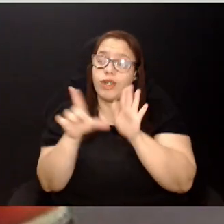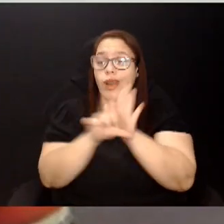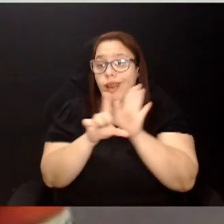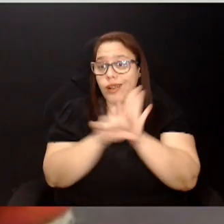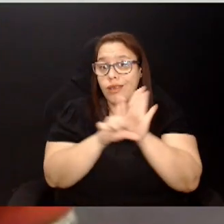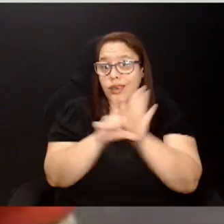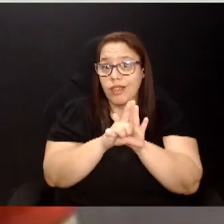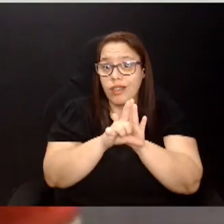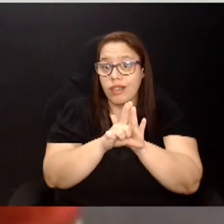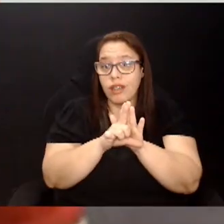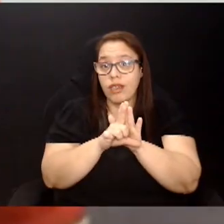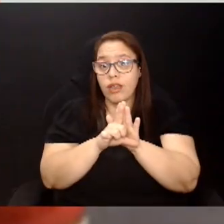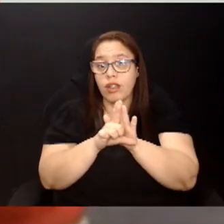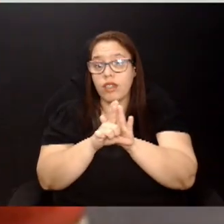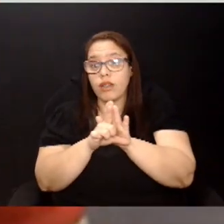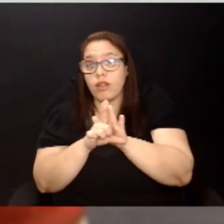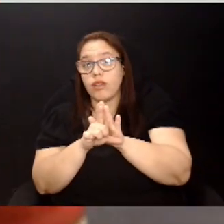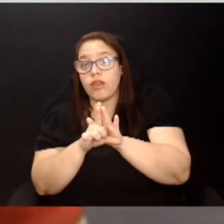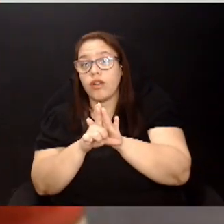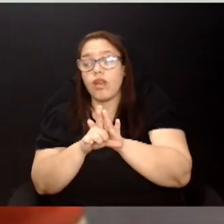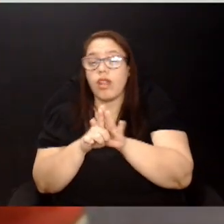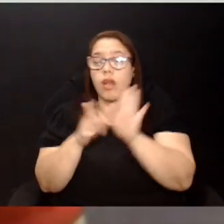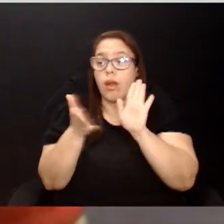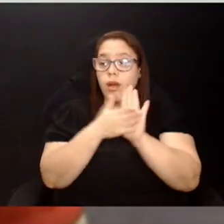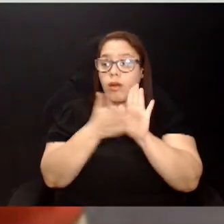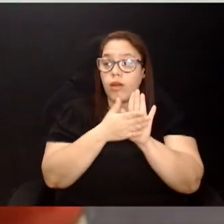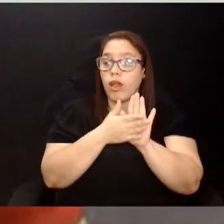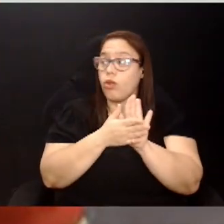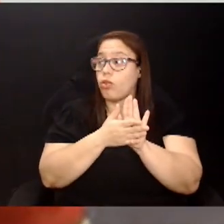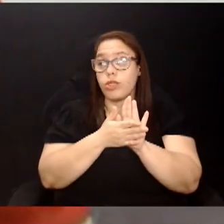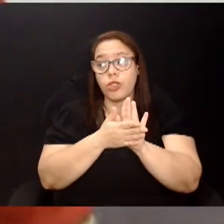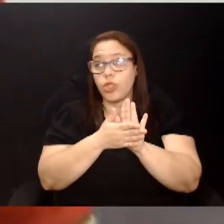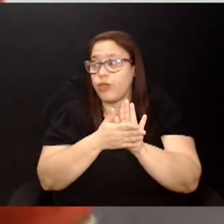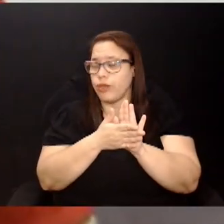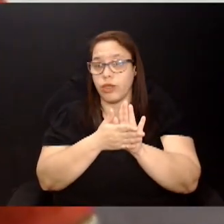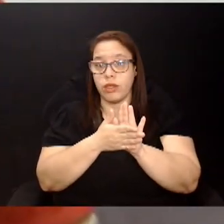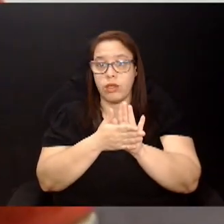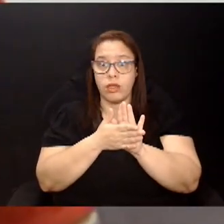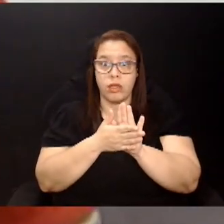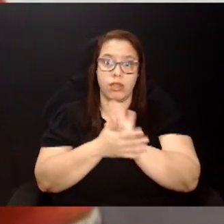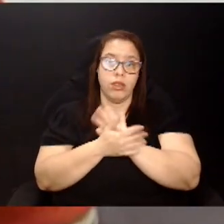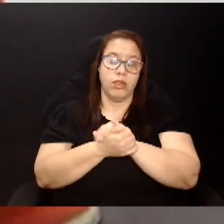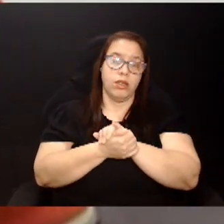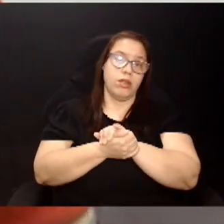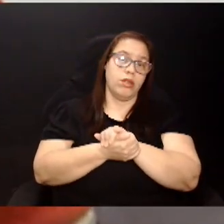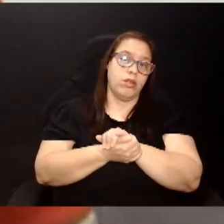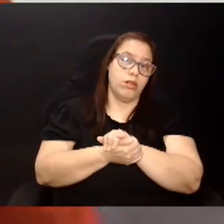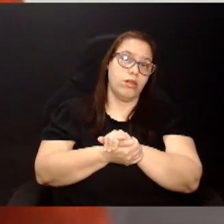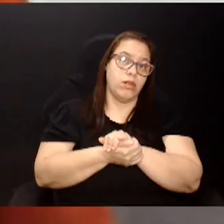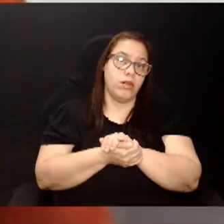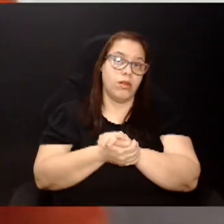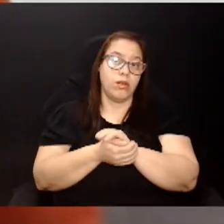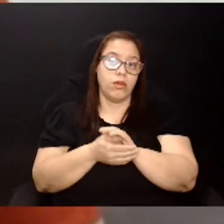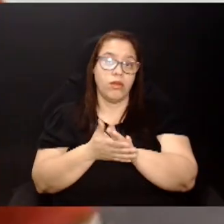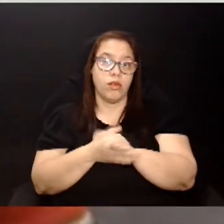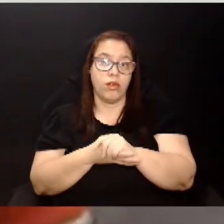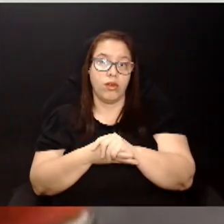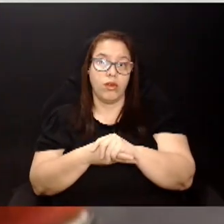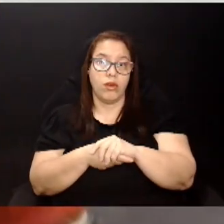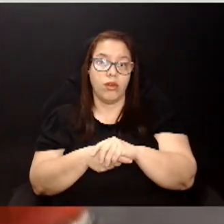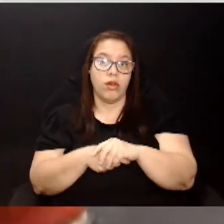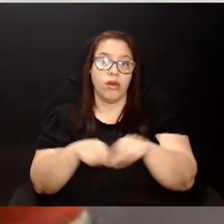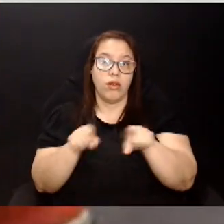que a lei, no caso, determina, mas ainda a gente sempre observa um copo meio cheio. E quando esse copo está meio